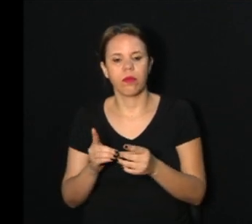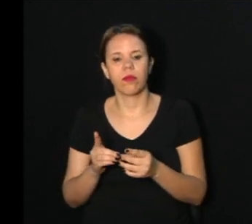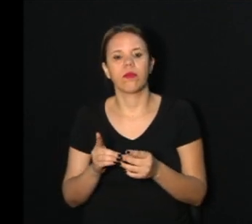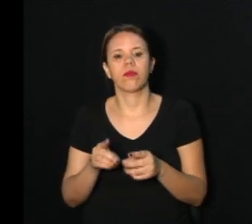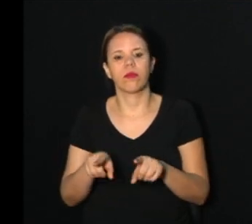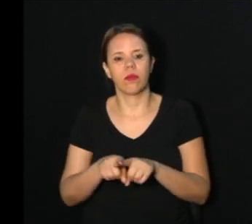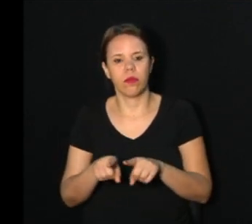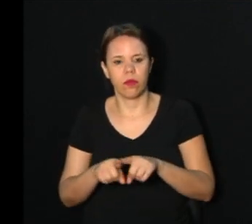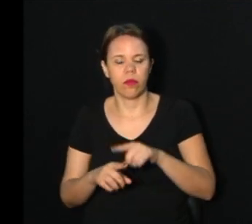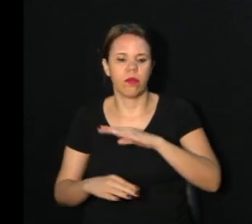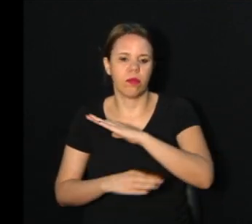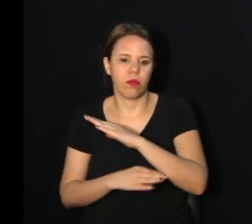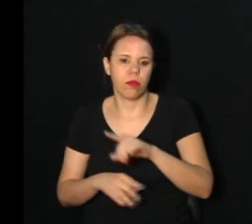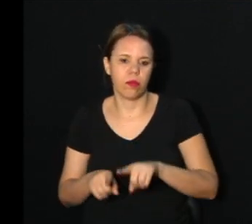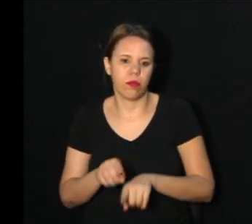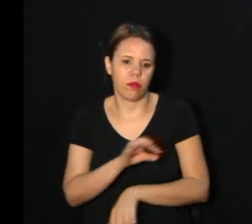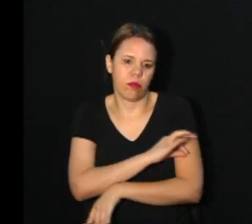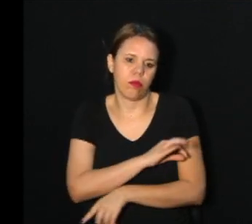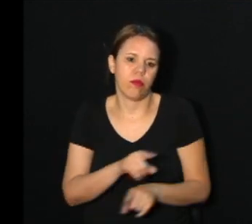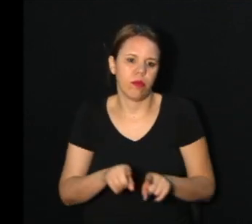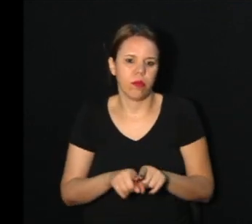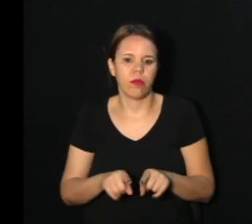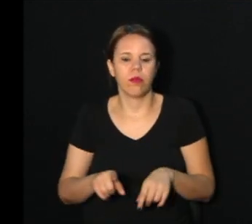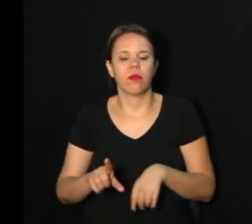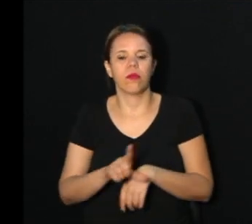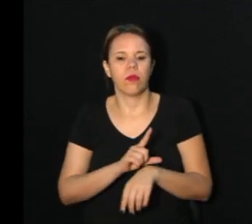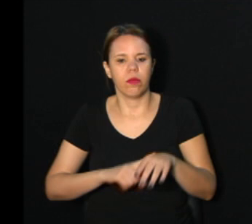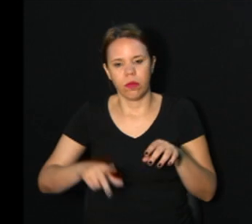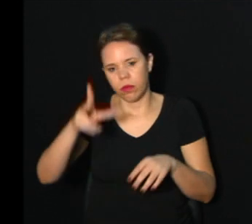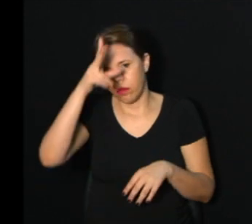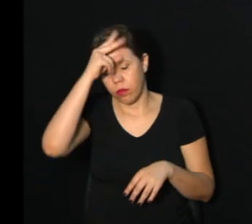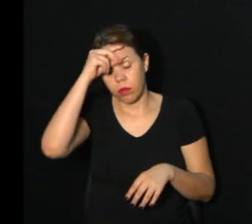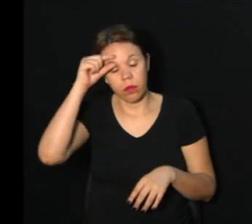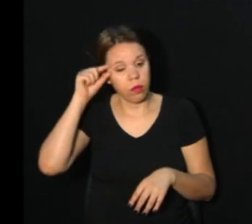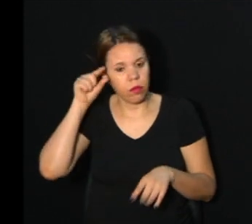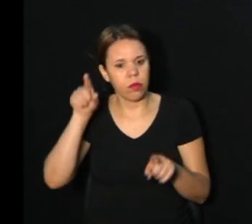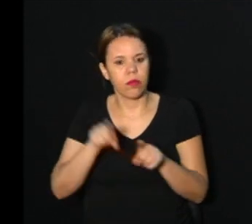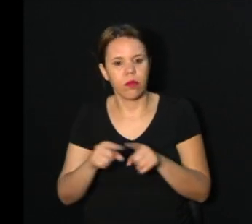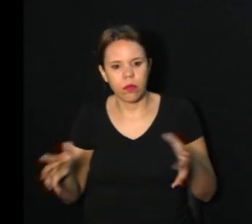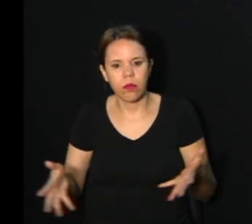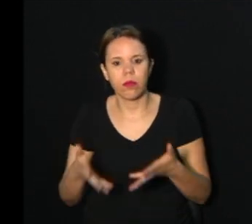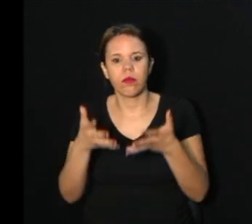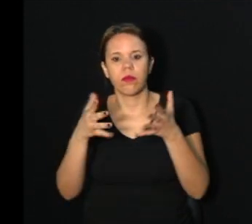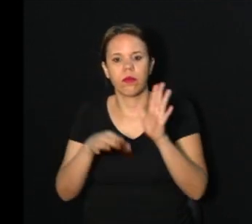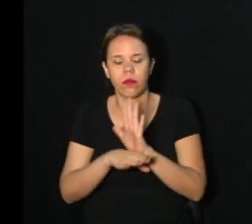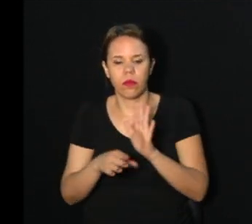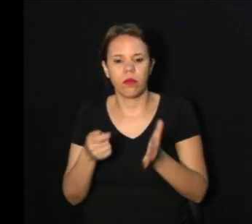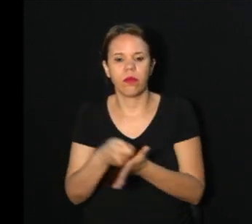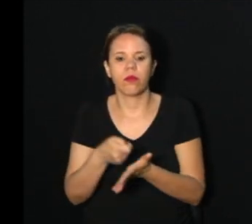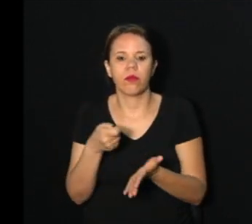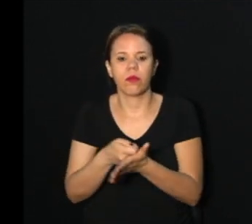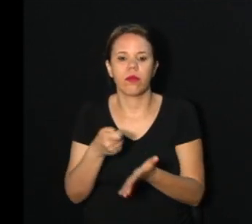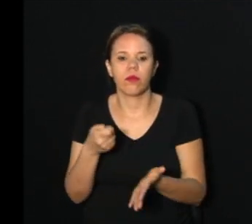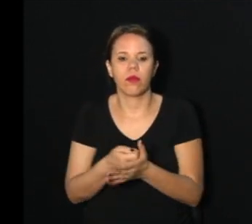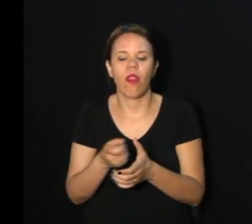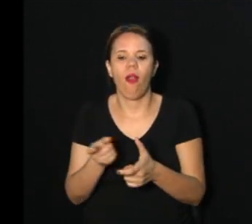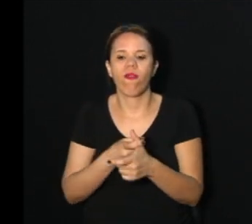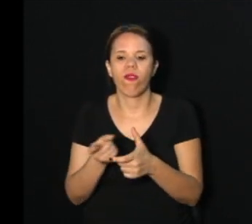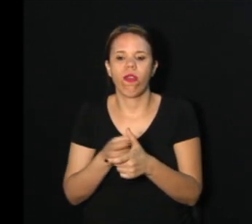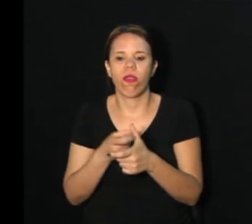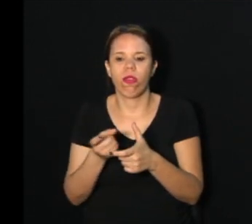Executivo, assessoramento técnico-legislativo ao prefeito municipal e promover a inscrição e a cobrança da dívida